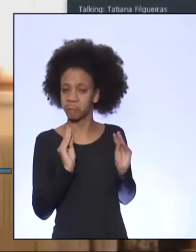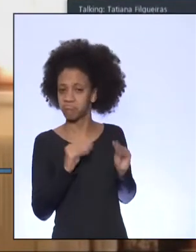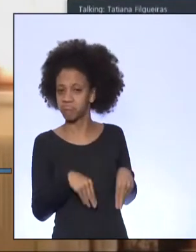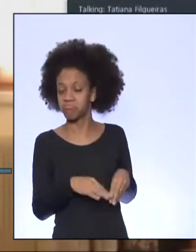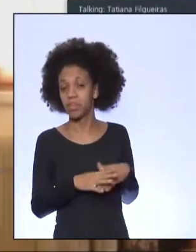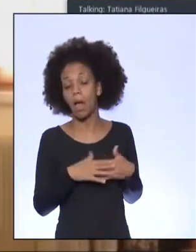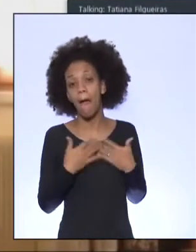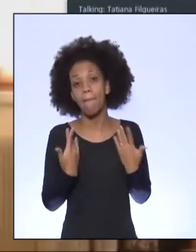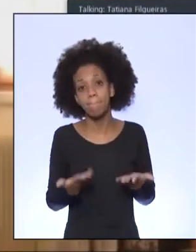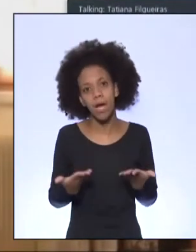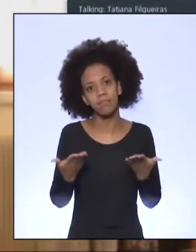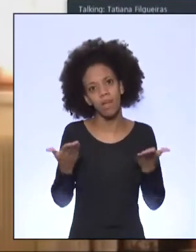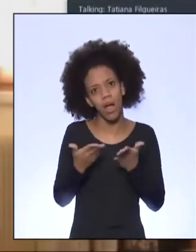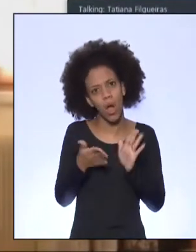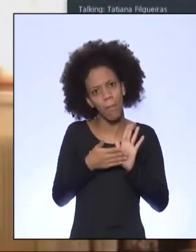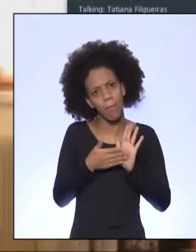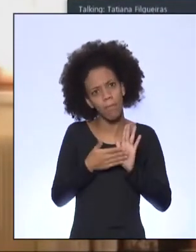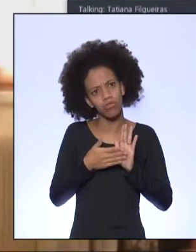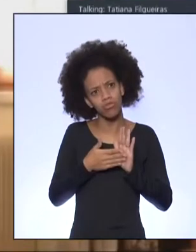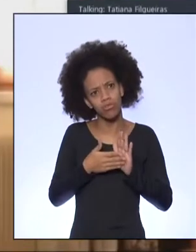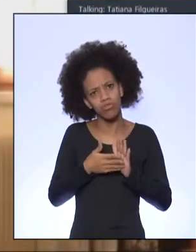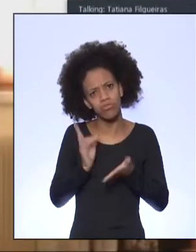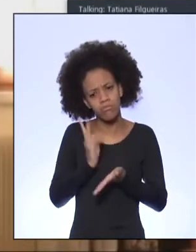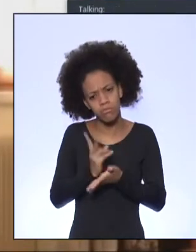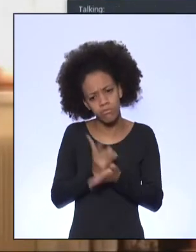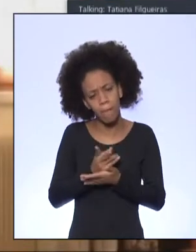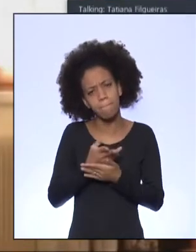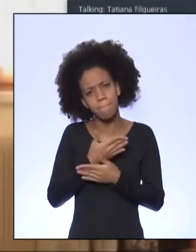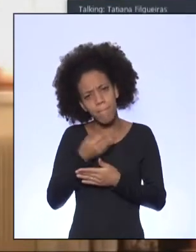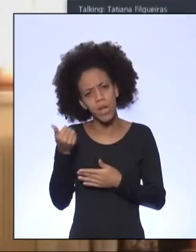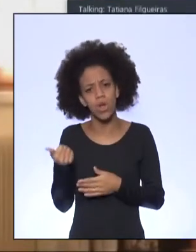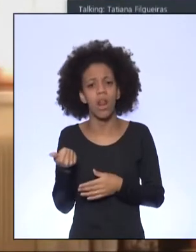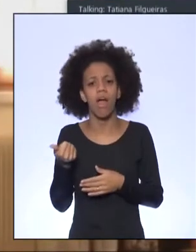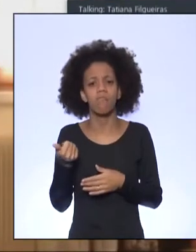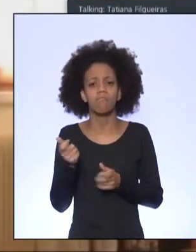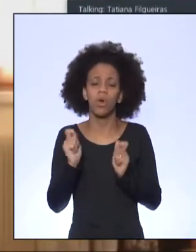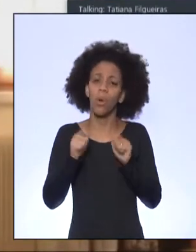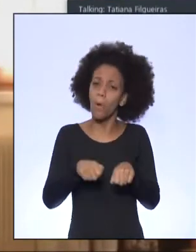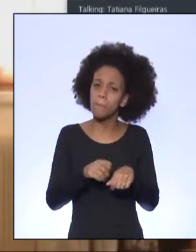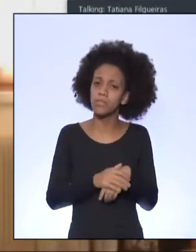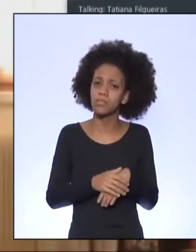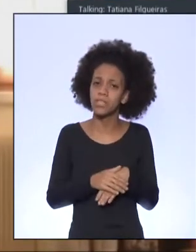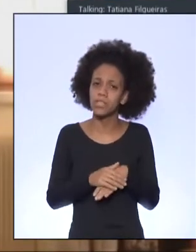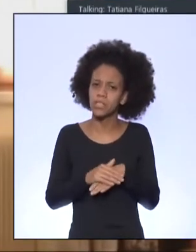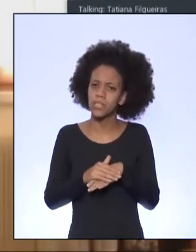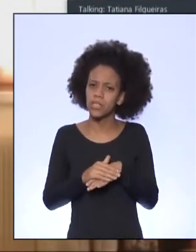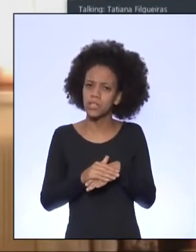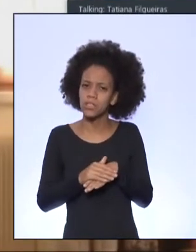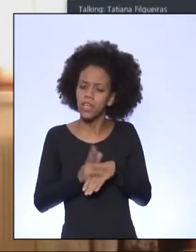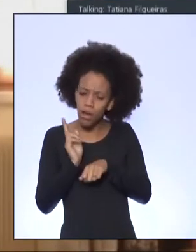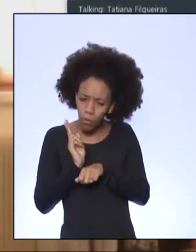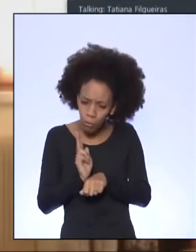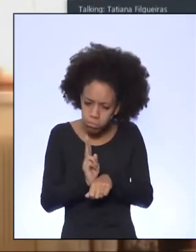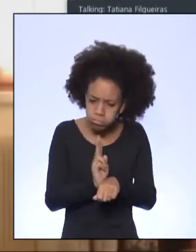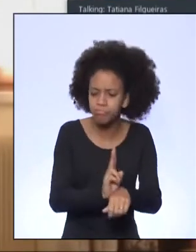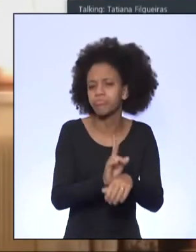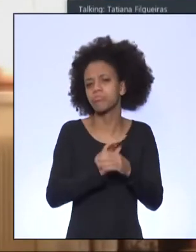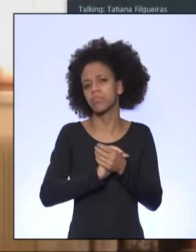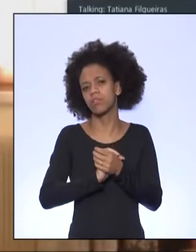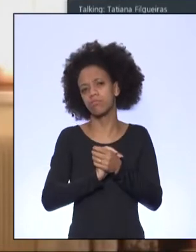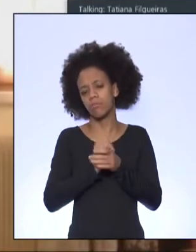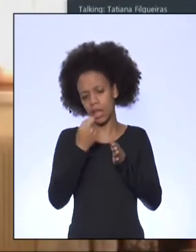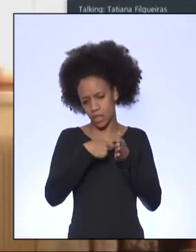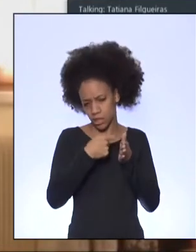um propósito de querer melhorar algumas daquelas competências e ficar se acompanhando, escrevendo, fazendo um